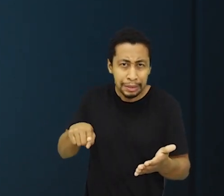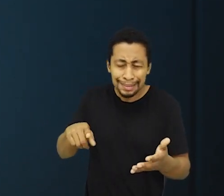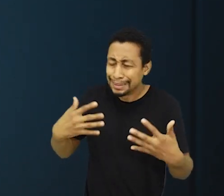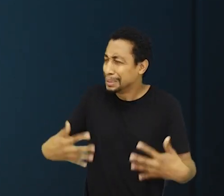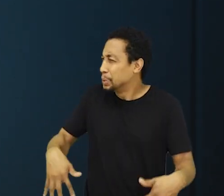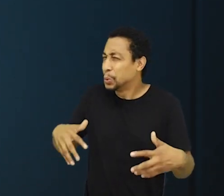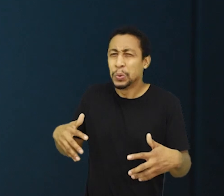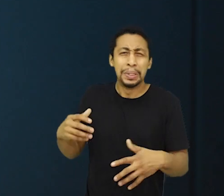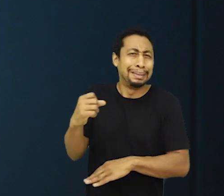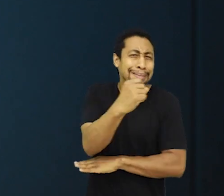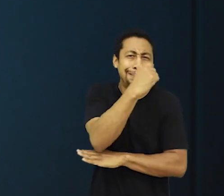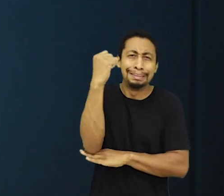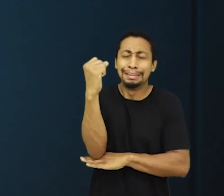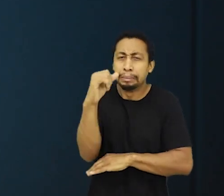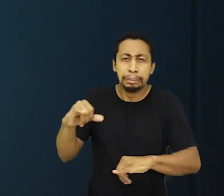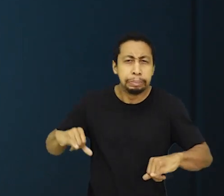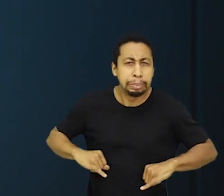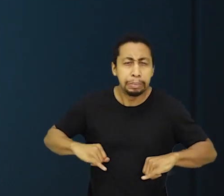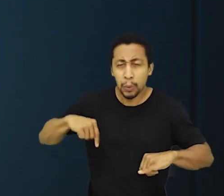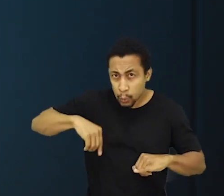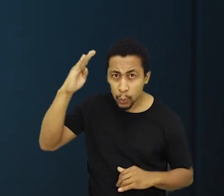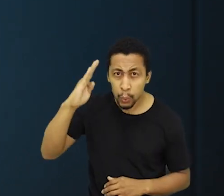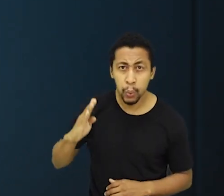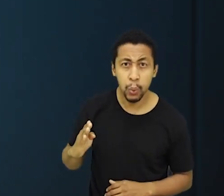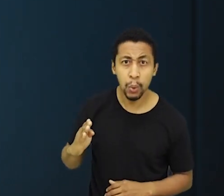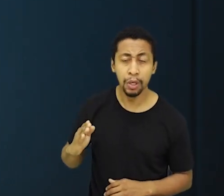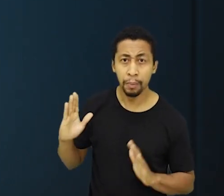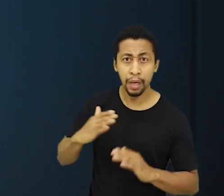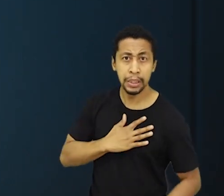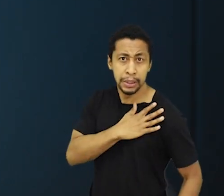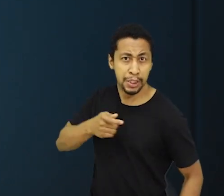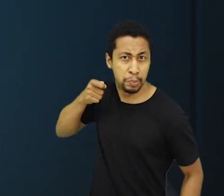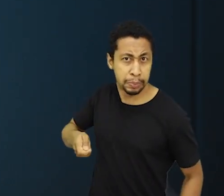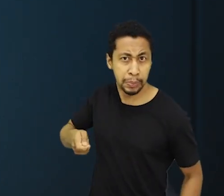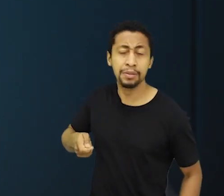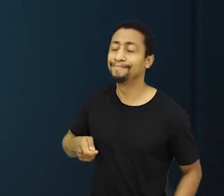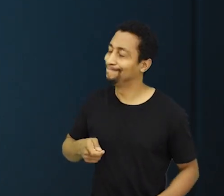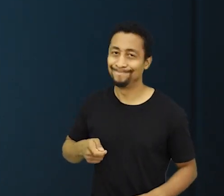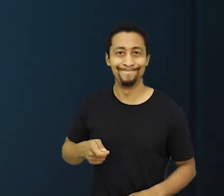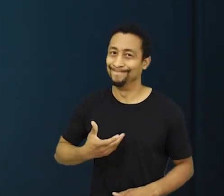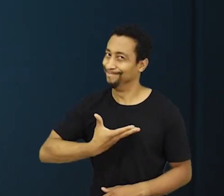terríveis no sofrimento nacional não se esquece. Ela pode ser